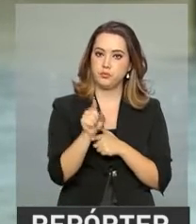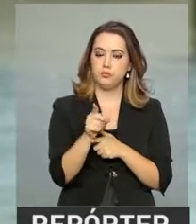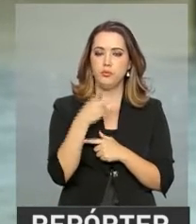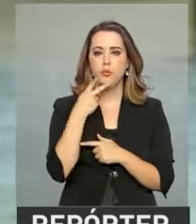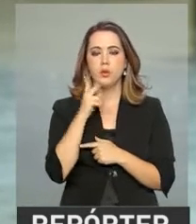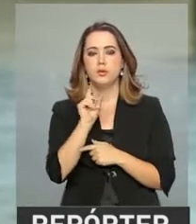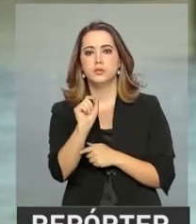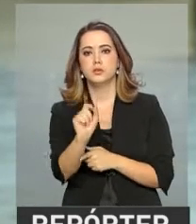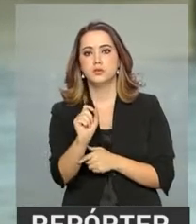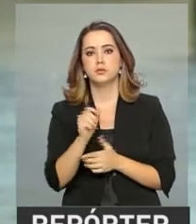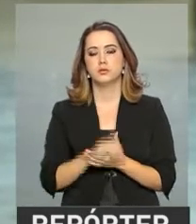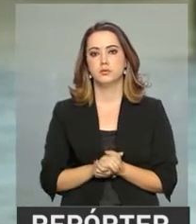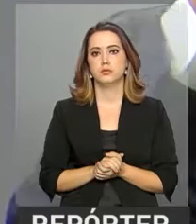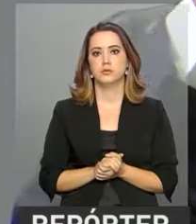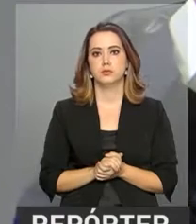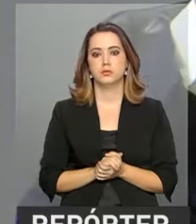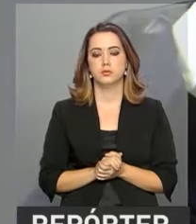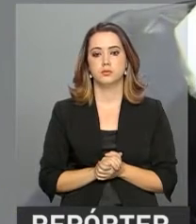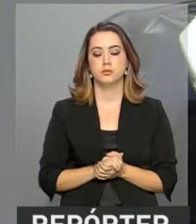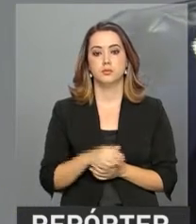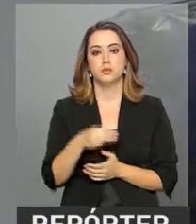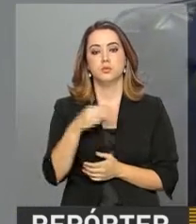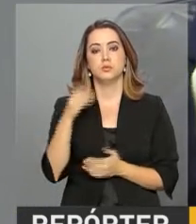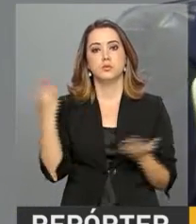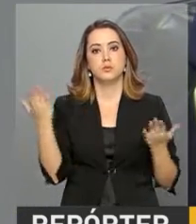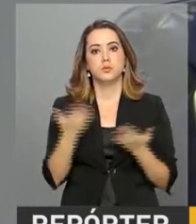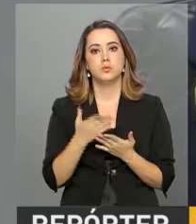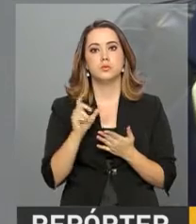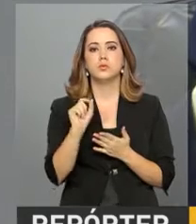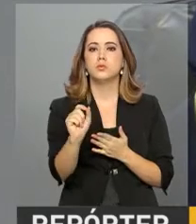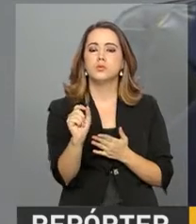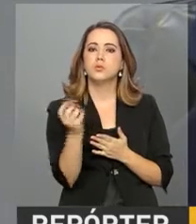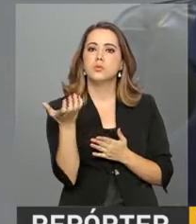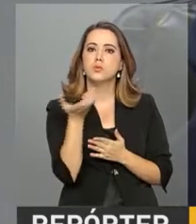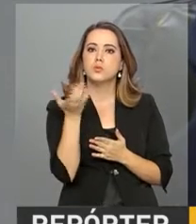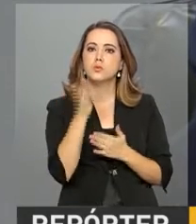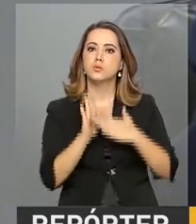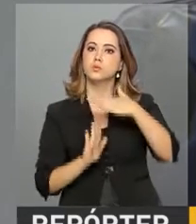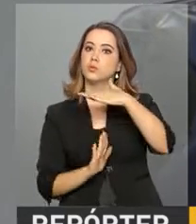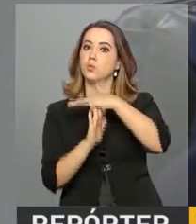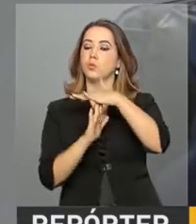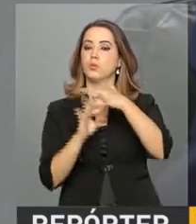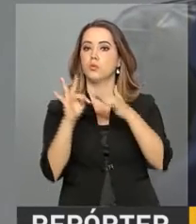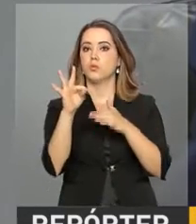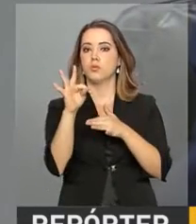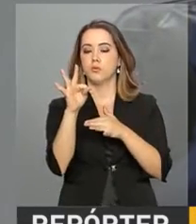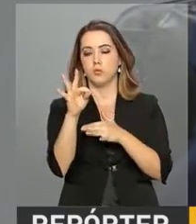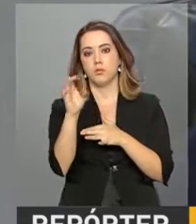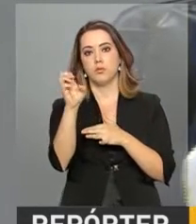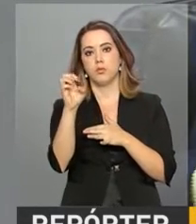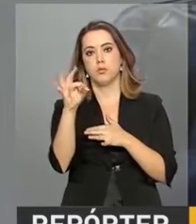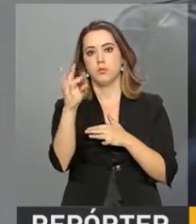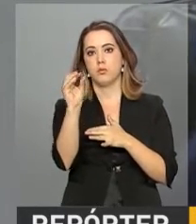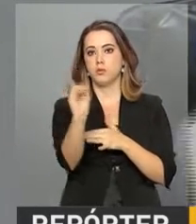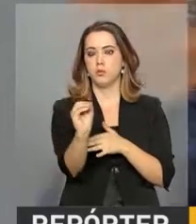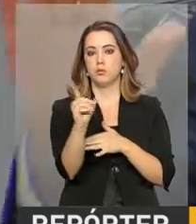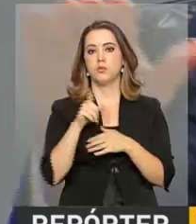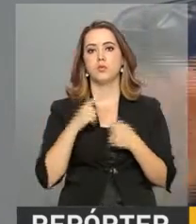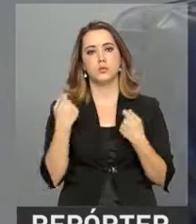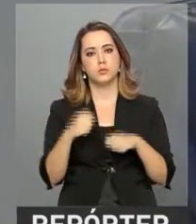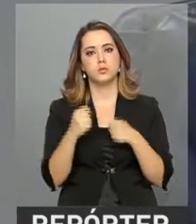henrique meirelles a última manutenção do tempo isto é o tempo sim